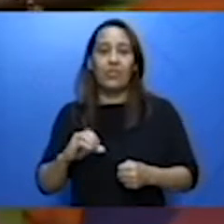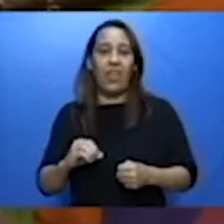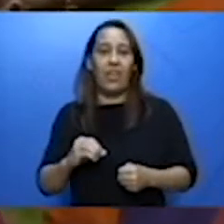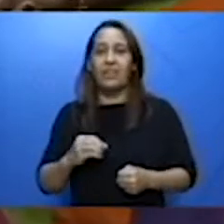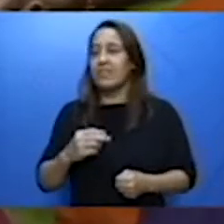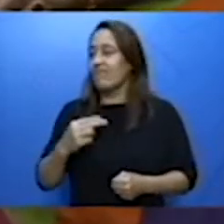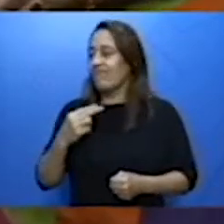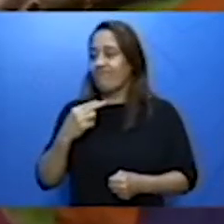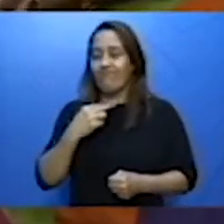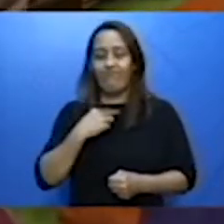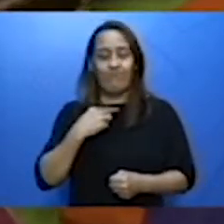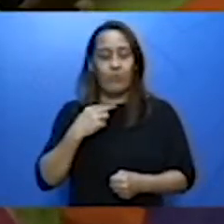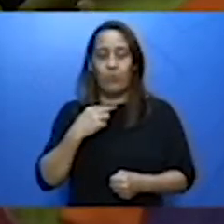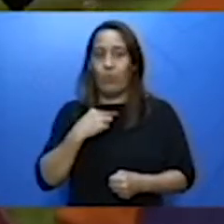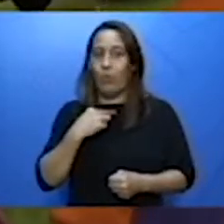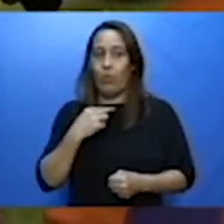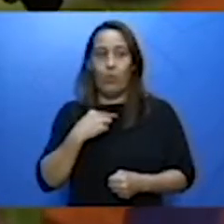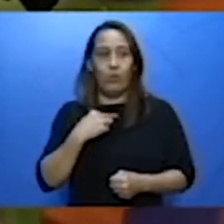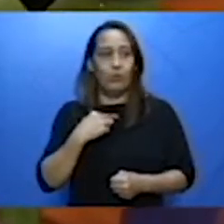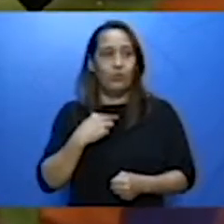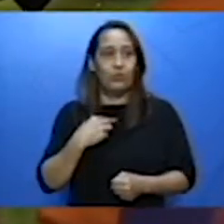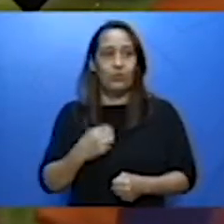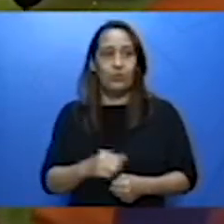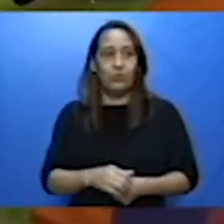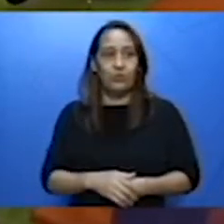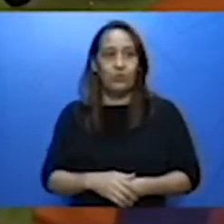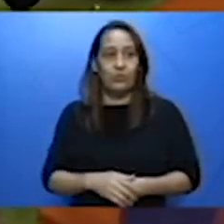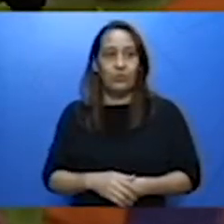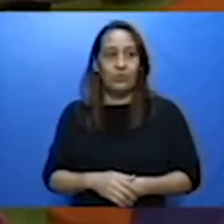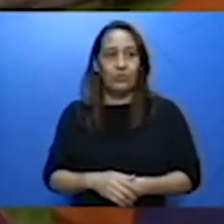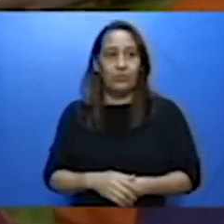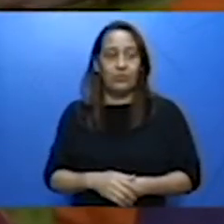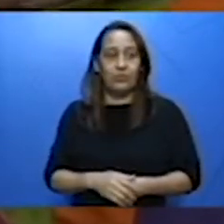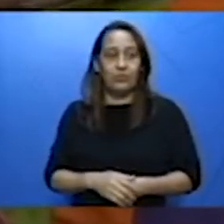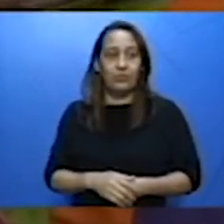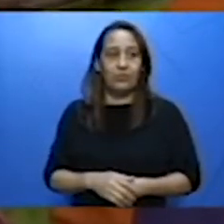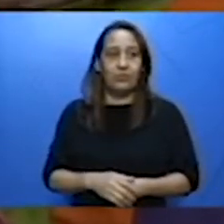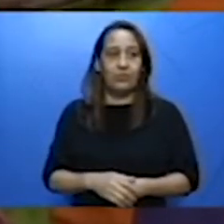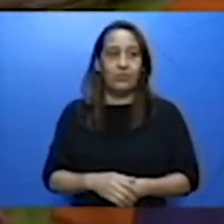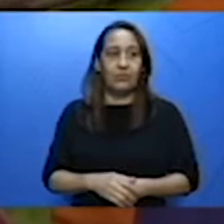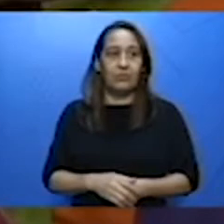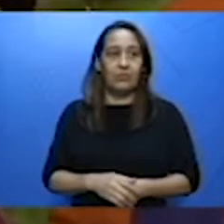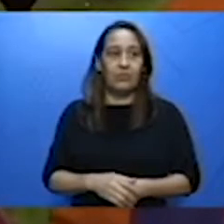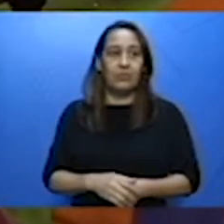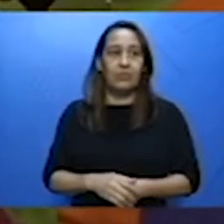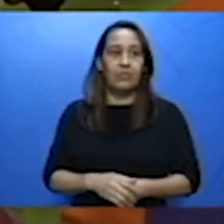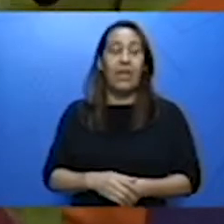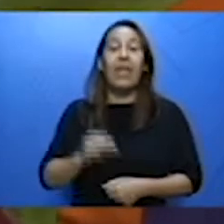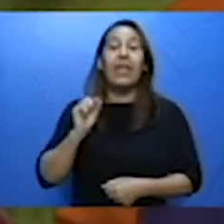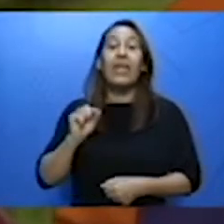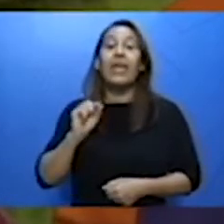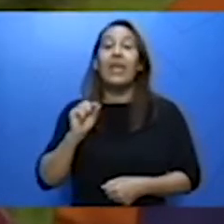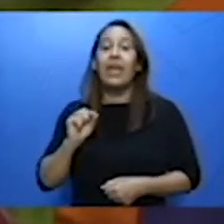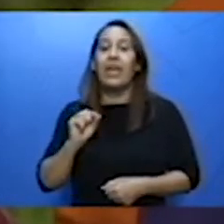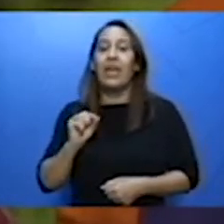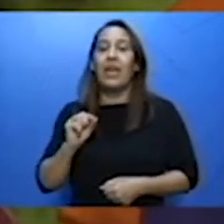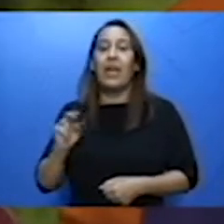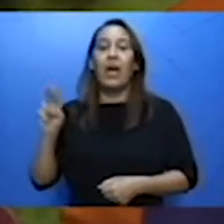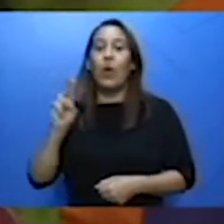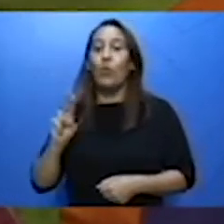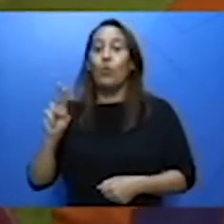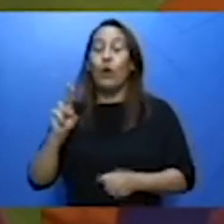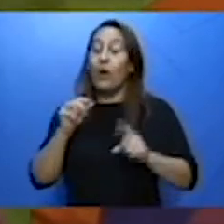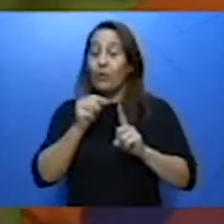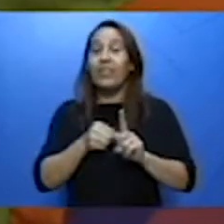unidade? Só. Então eu posso ficar só com a unidade do 12. Quem é a unidade do